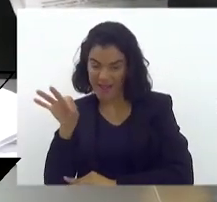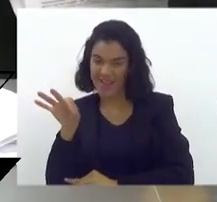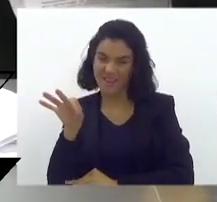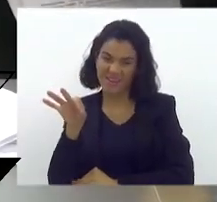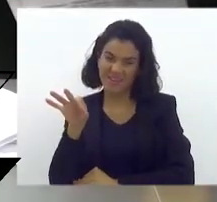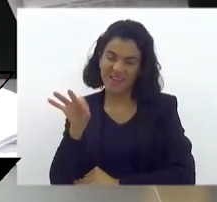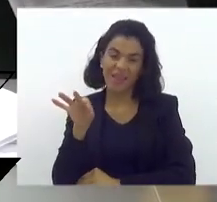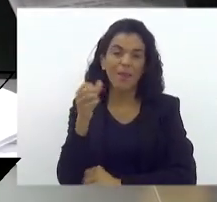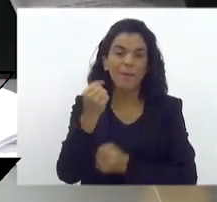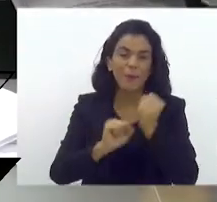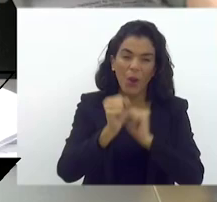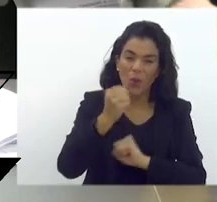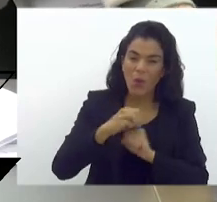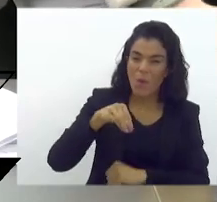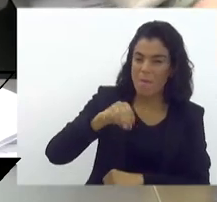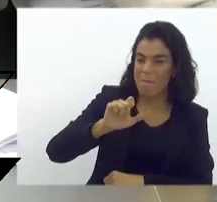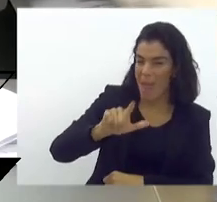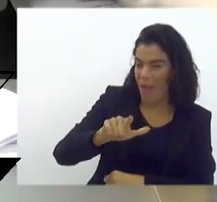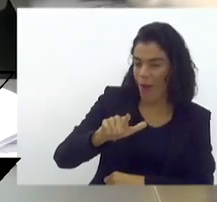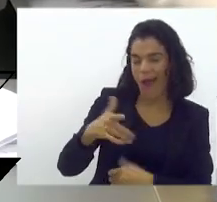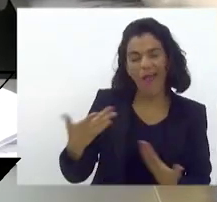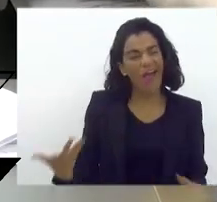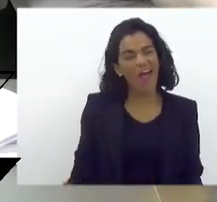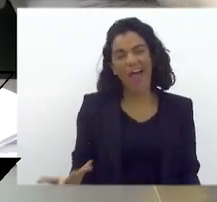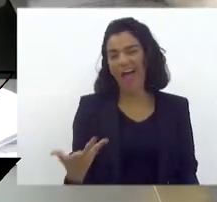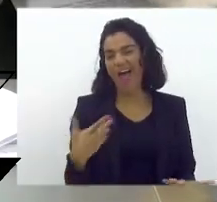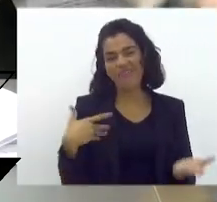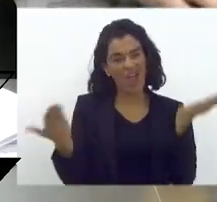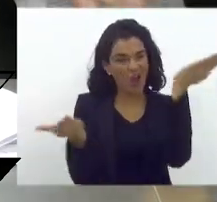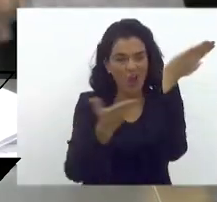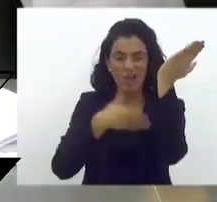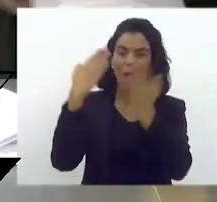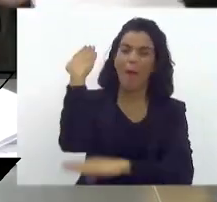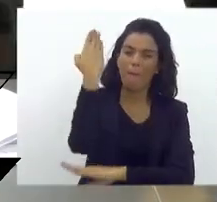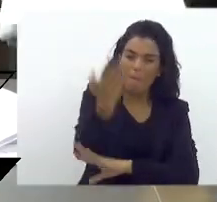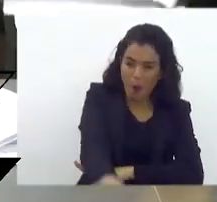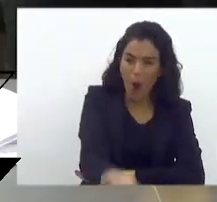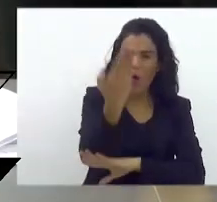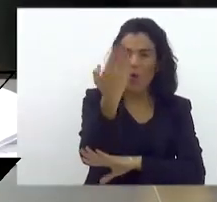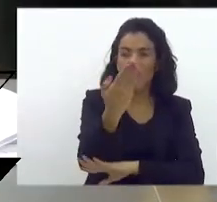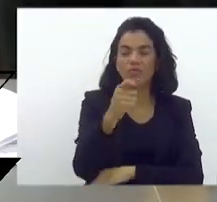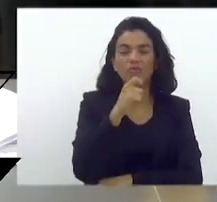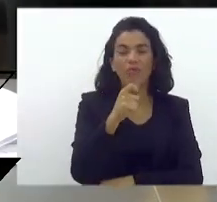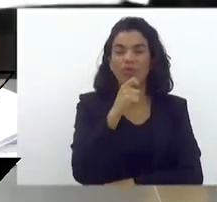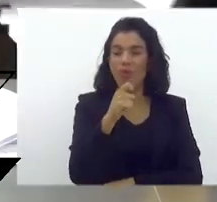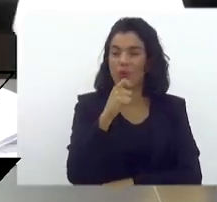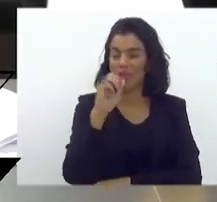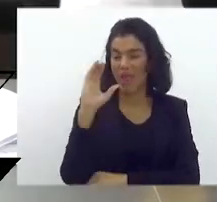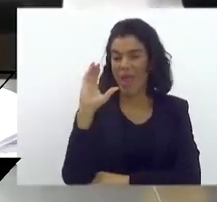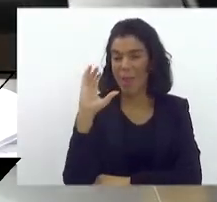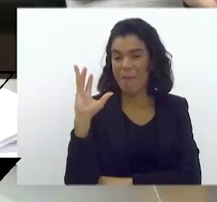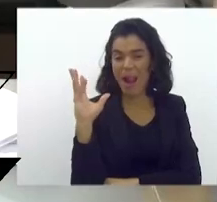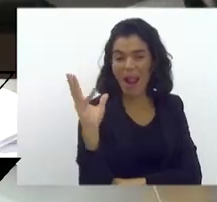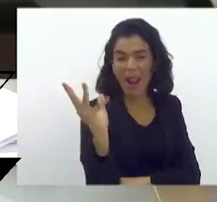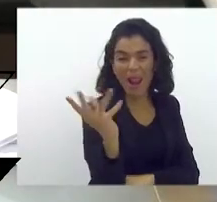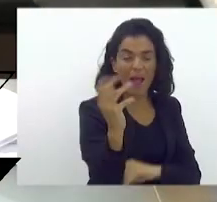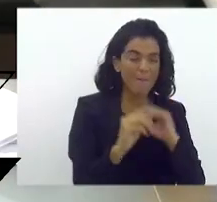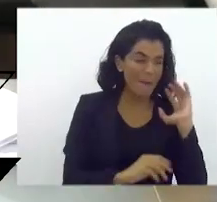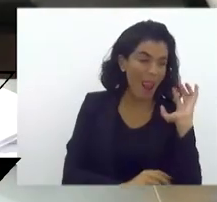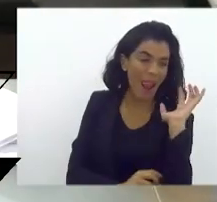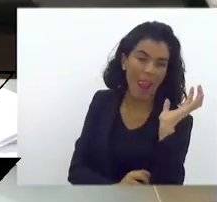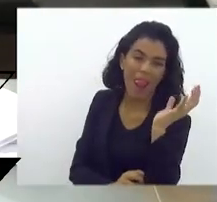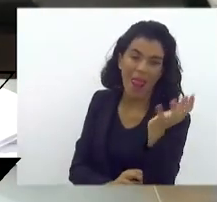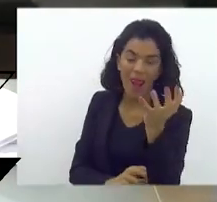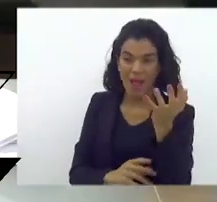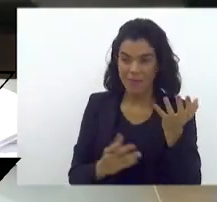é exatamente incentivar e botar a árvore abaixo. Nós não temos volume de espatódia suficiente